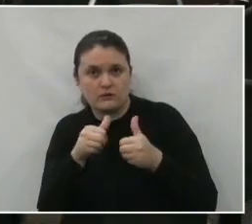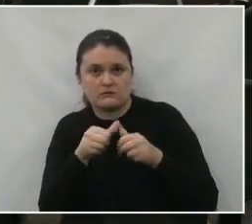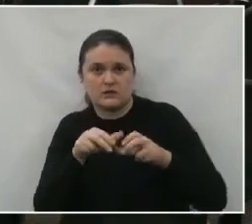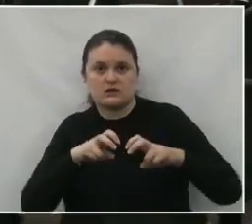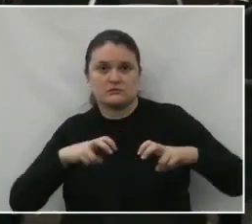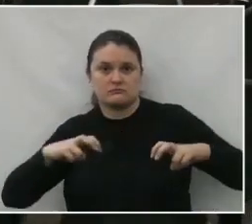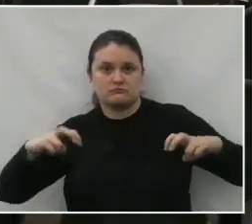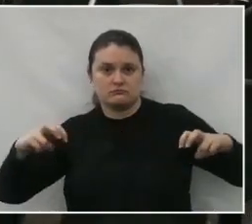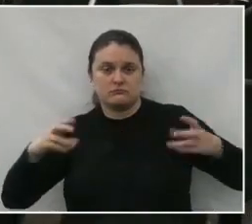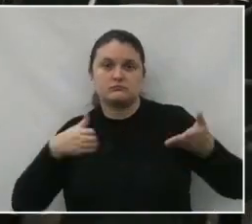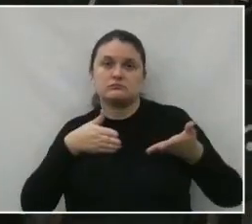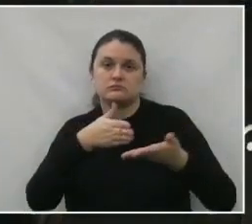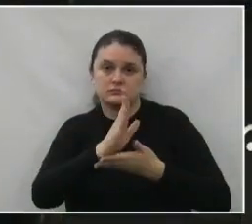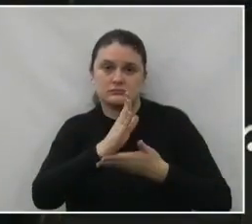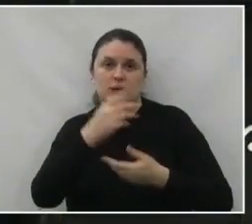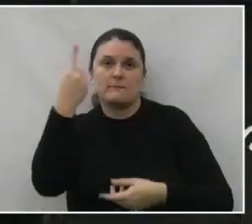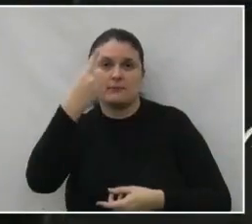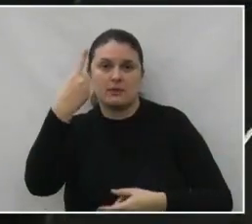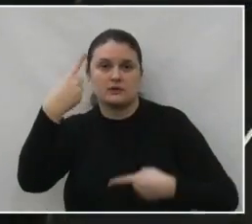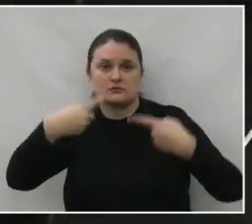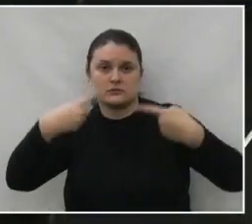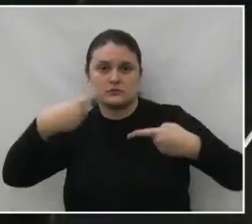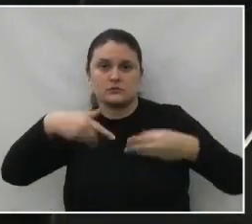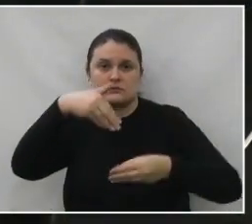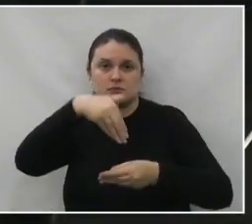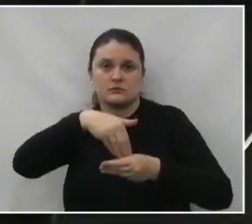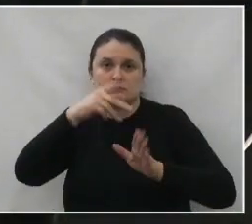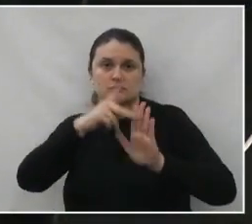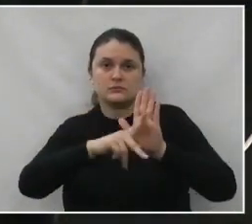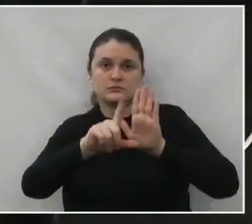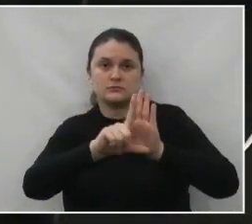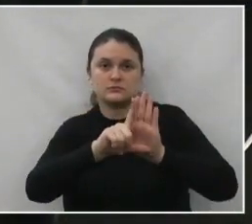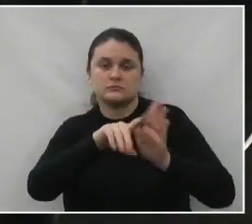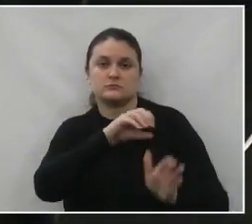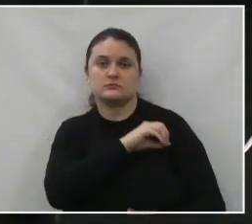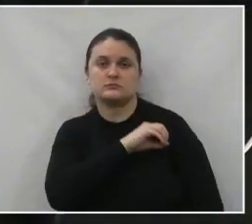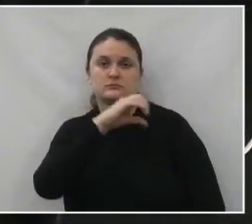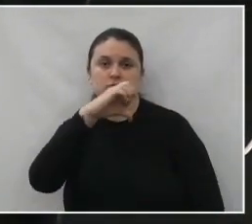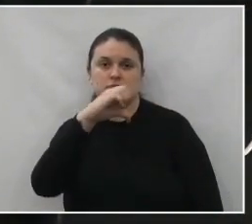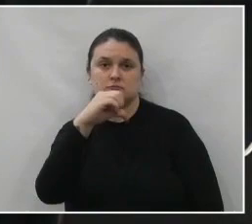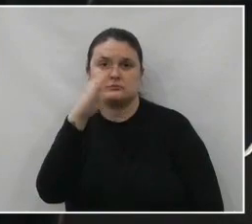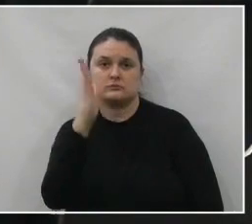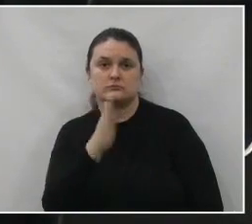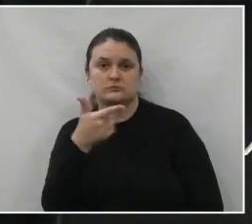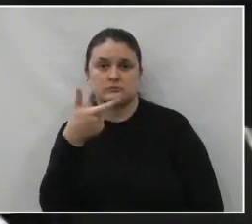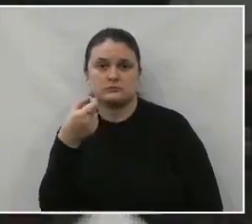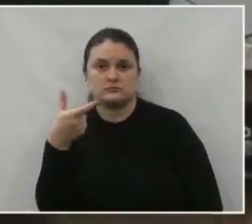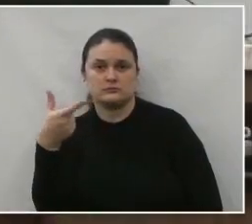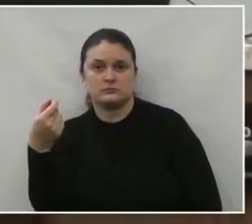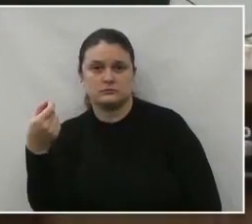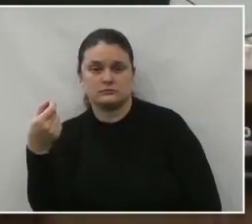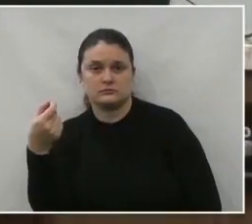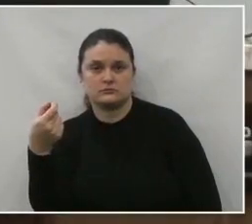como estão. Aprovado em primeira discussão e votação, projeto de lei ordinária de número 9/2020.